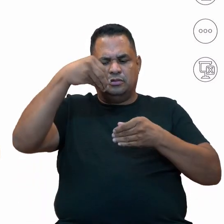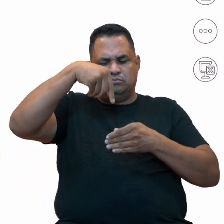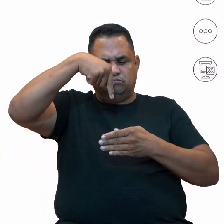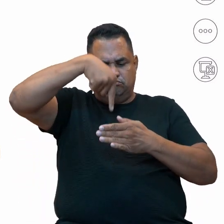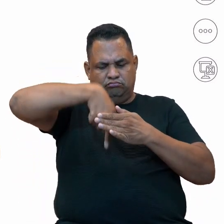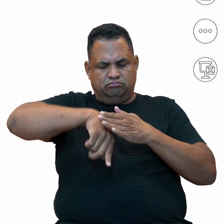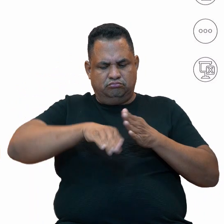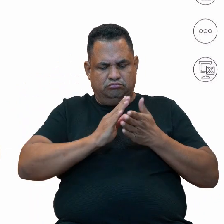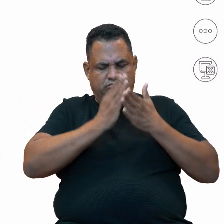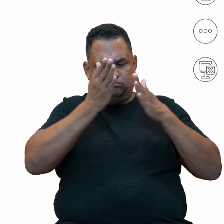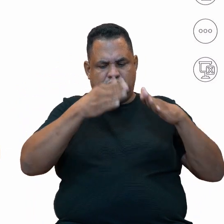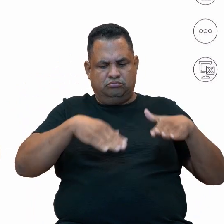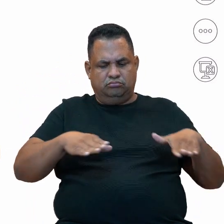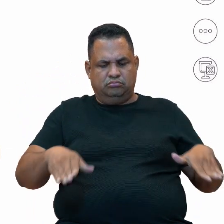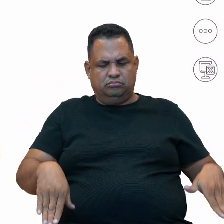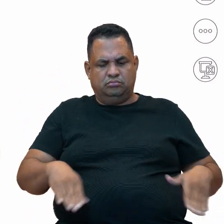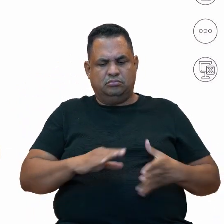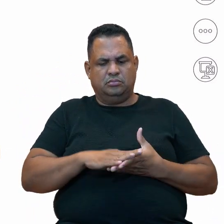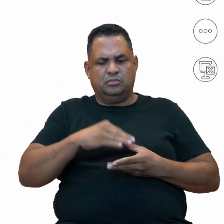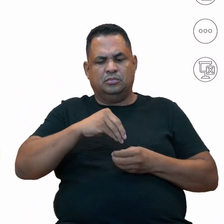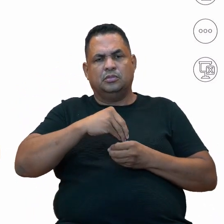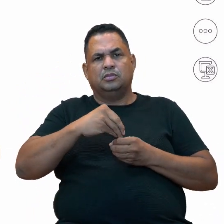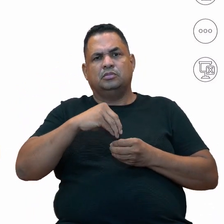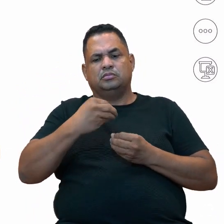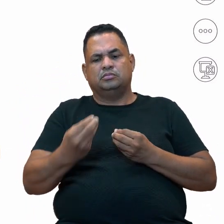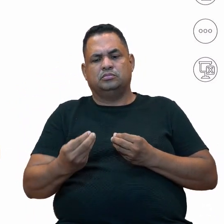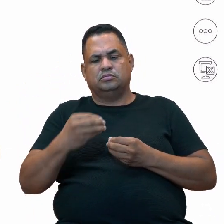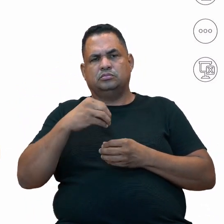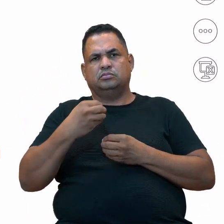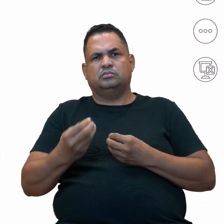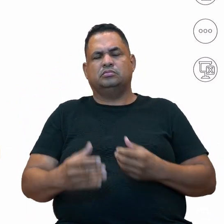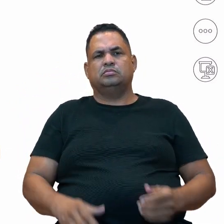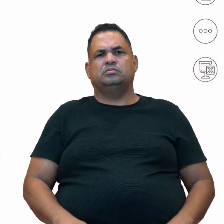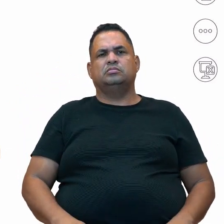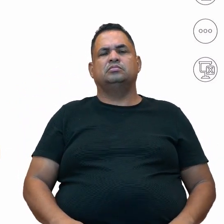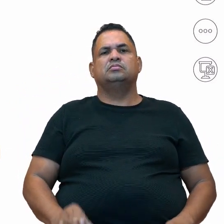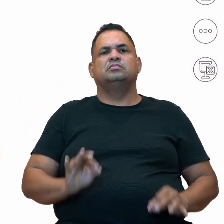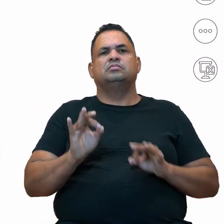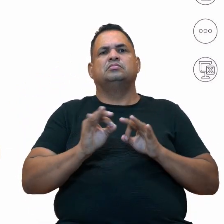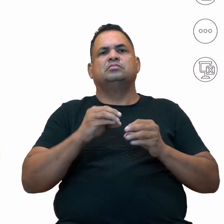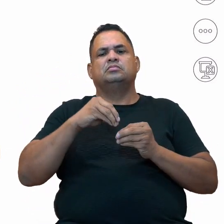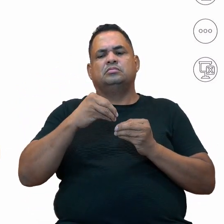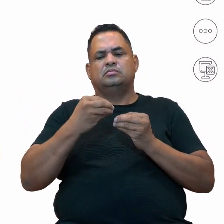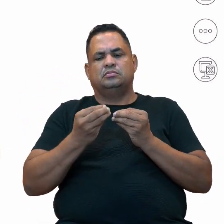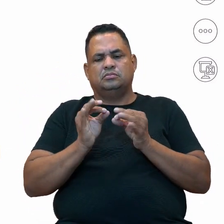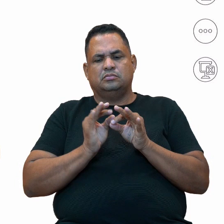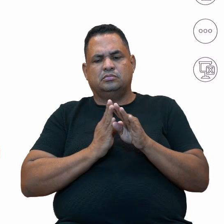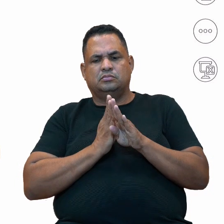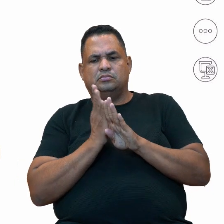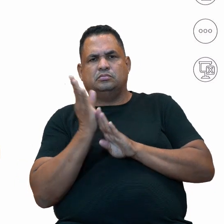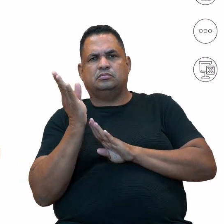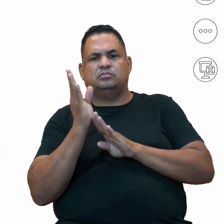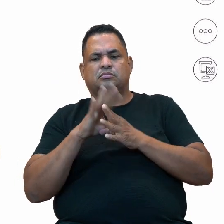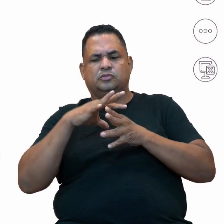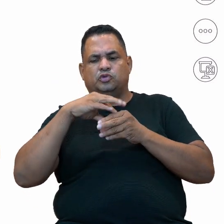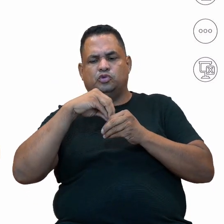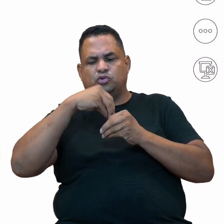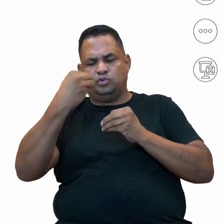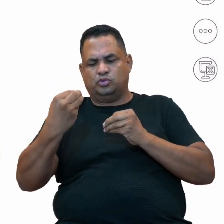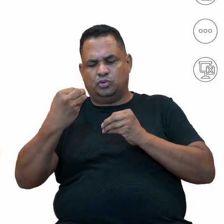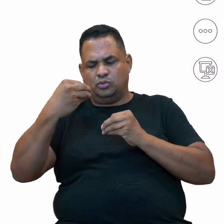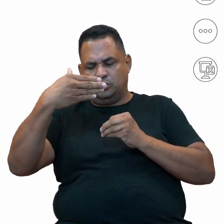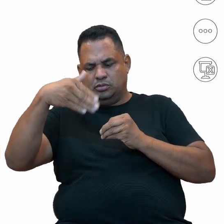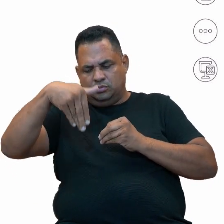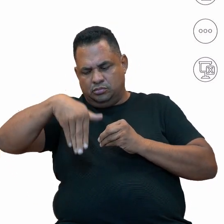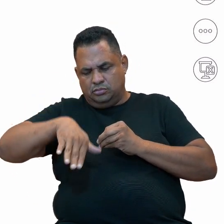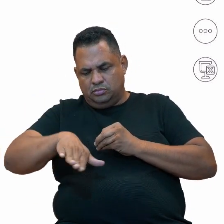ele, por brotamento, essa forma reprodutiva, ele forma esse brotozinho, esse broto se desprende, cai, e aonde ele